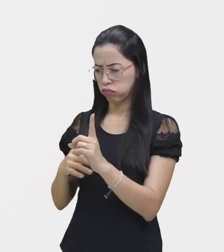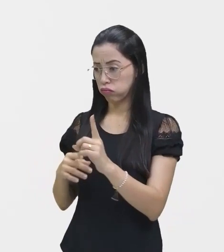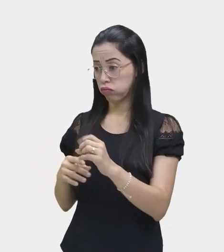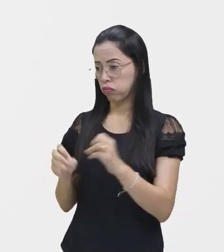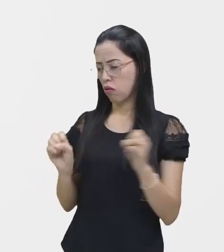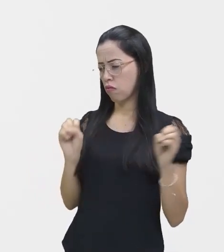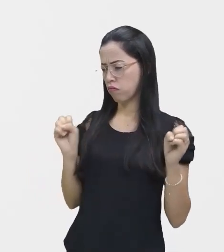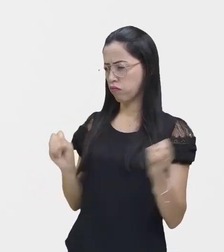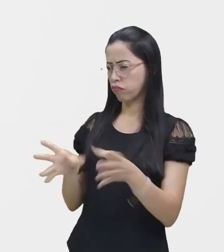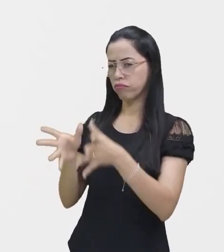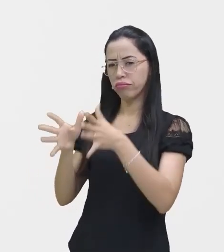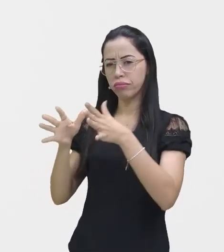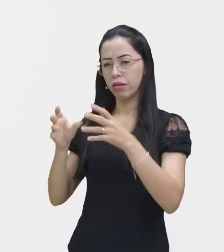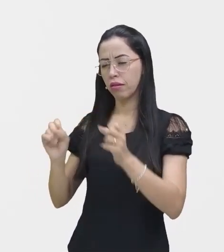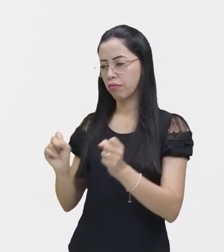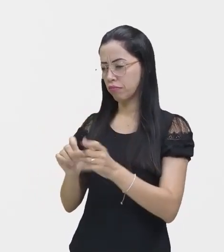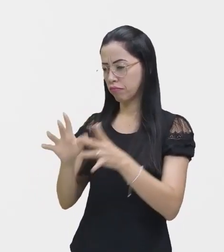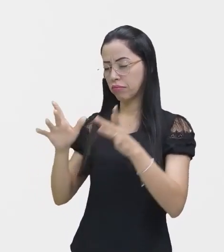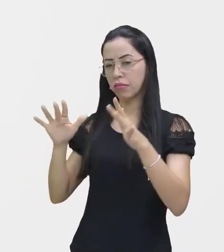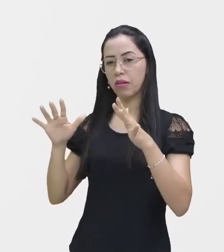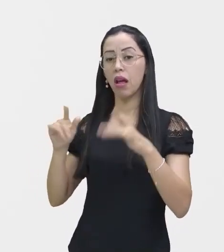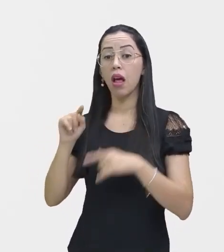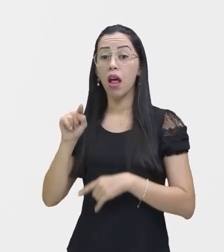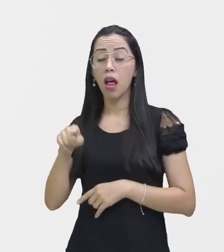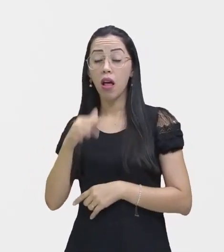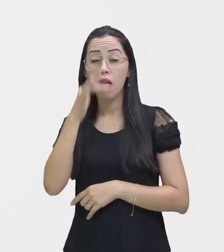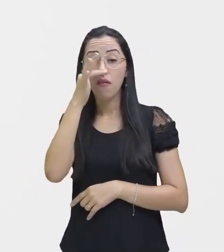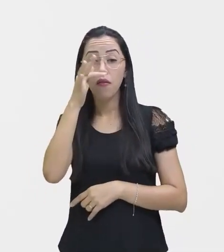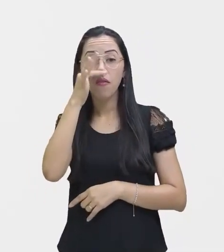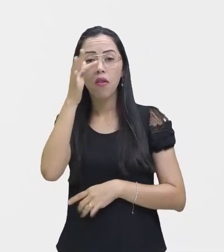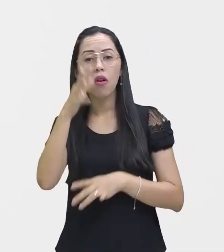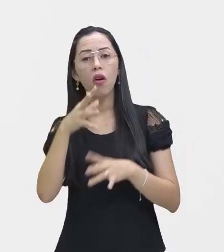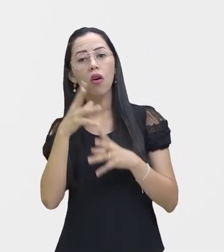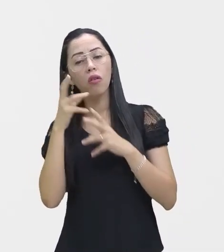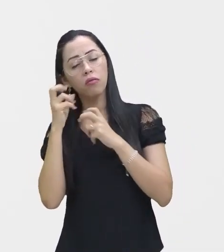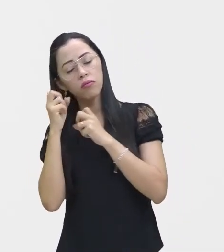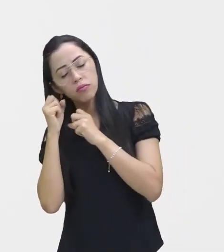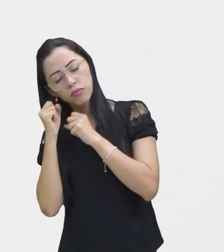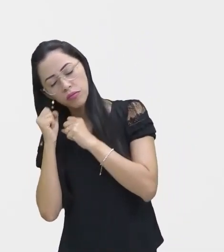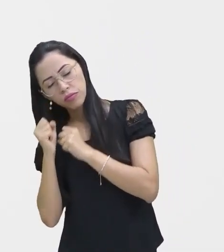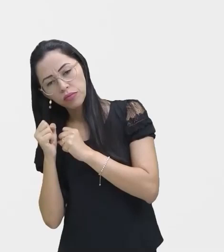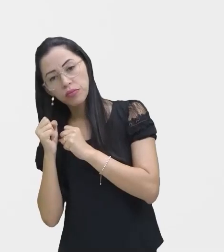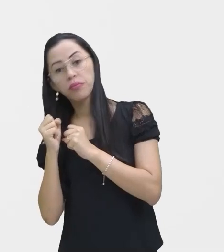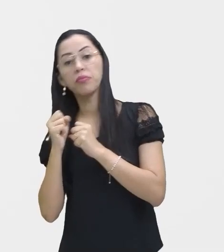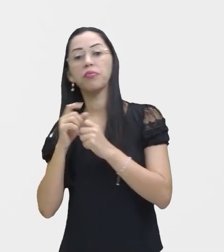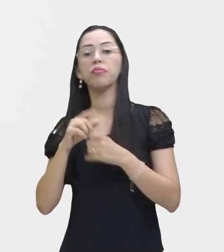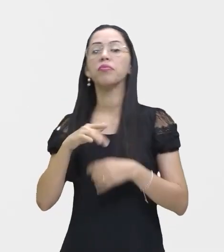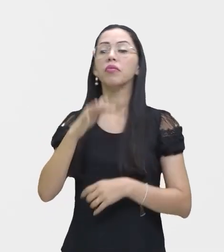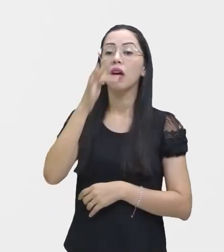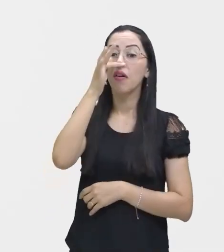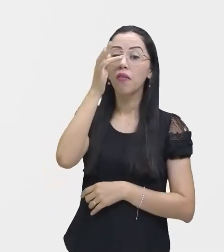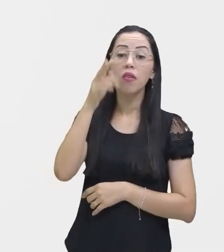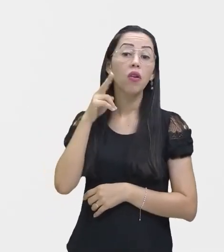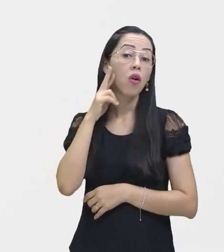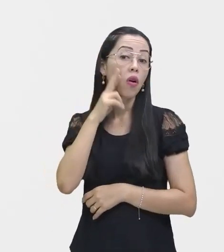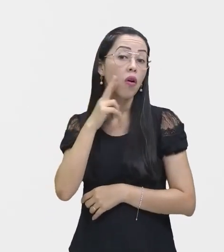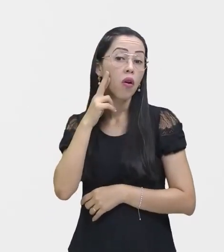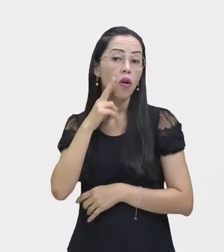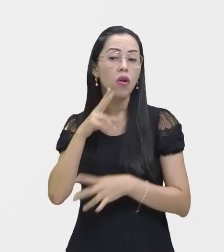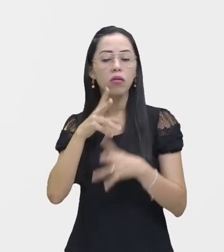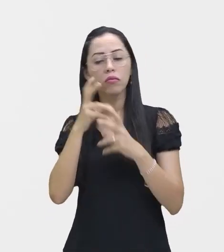Adormeceu a rosa assim, bem assim, bem assim. Adormeceu a rosa assim,